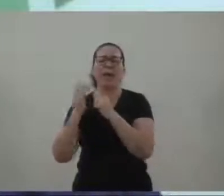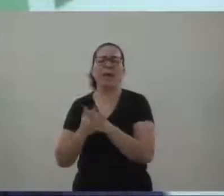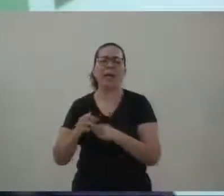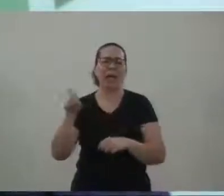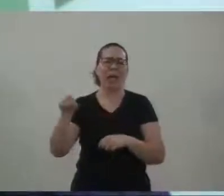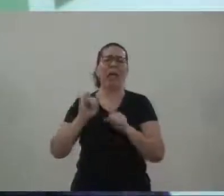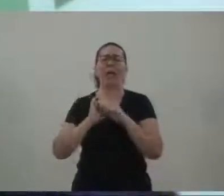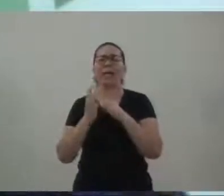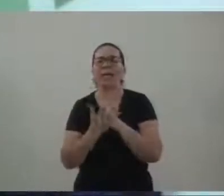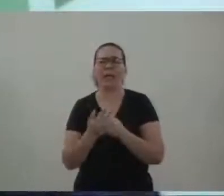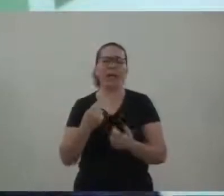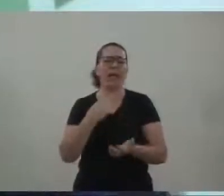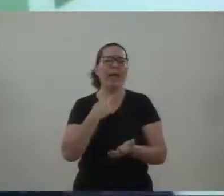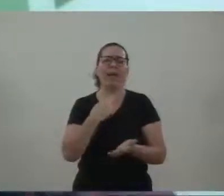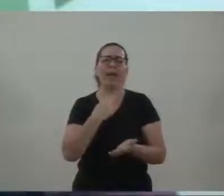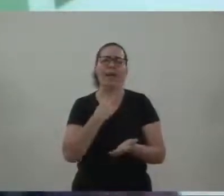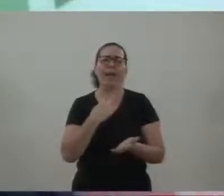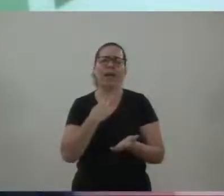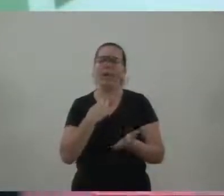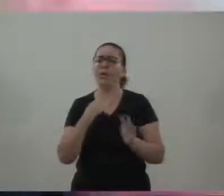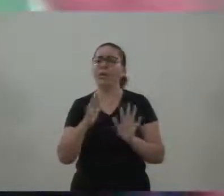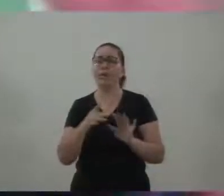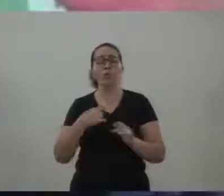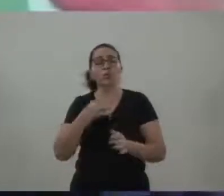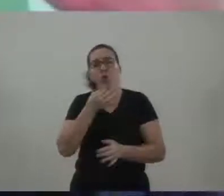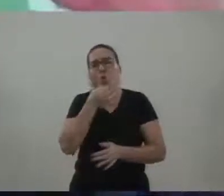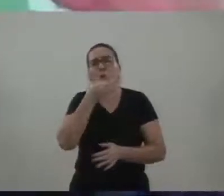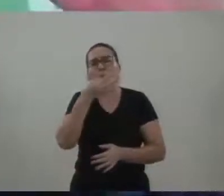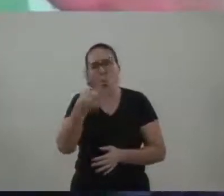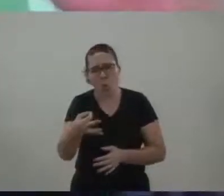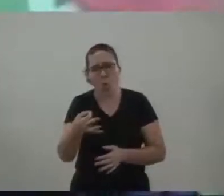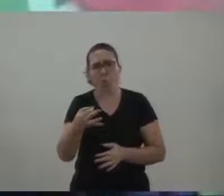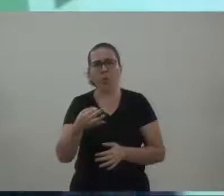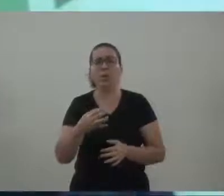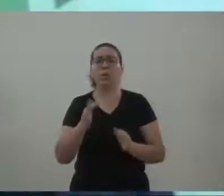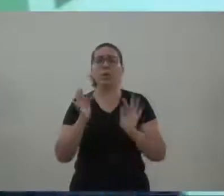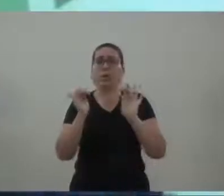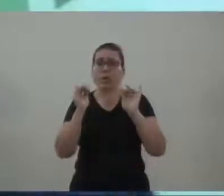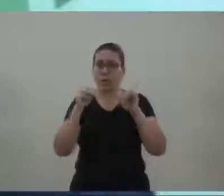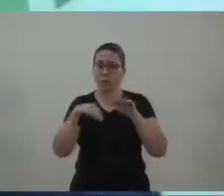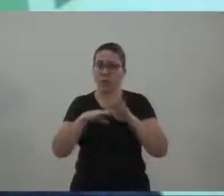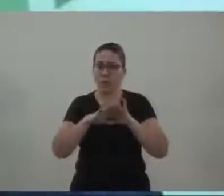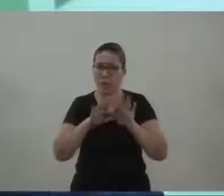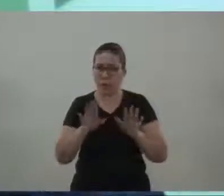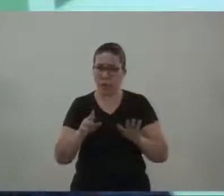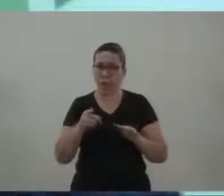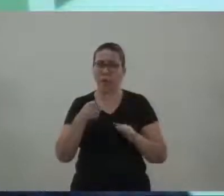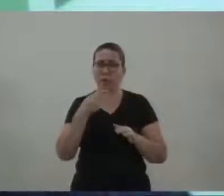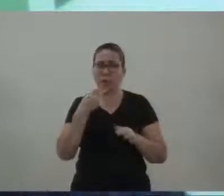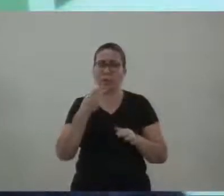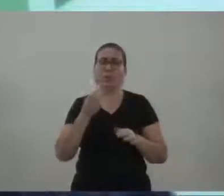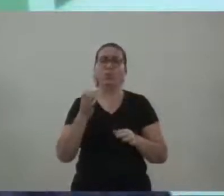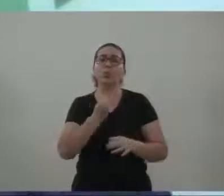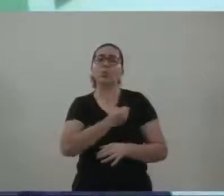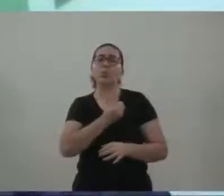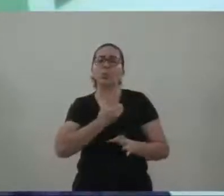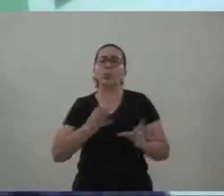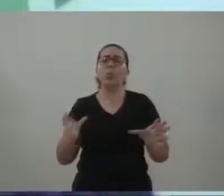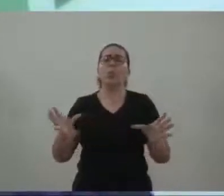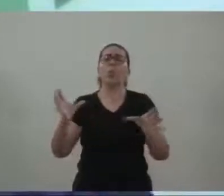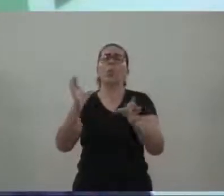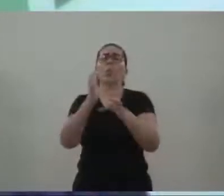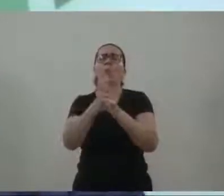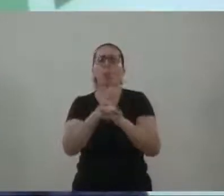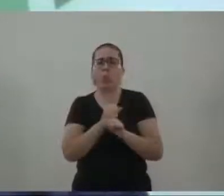dá para fazer porque é a pandemia. Então, fica essa sugestão. E por fim, quando eles terminam essa questão do levantamento de dados, aí sim você